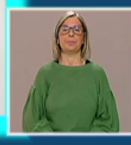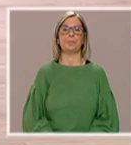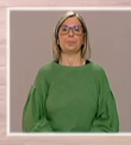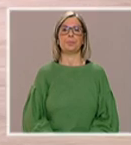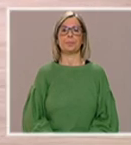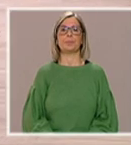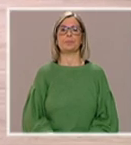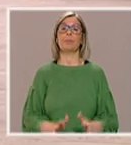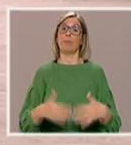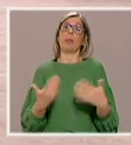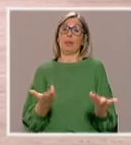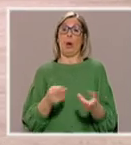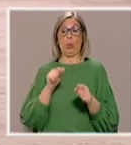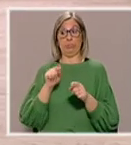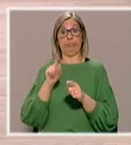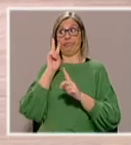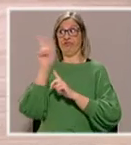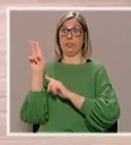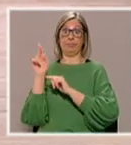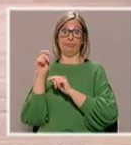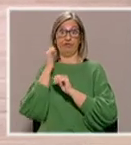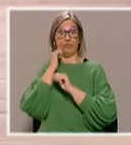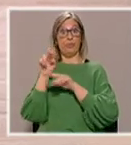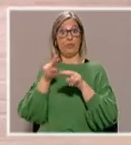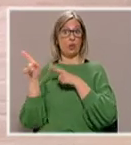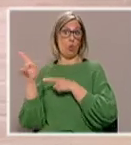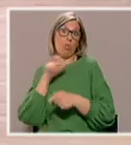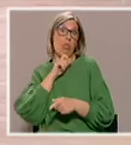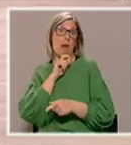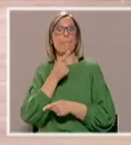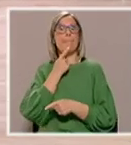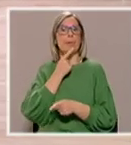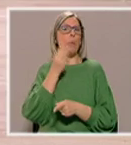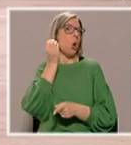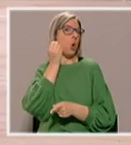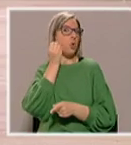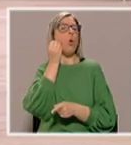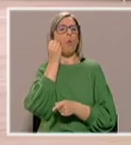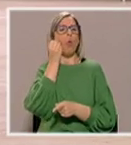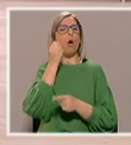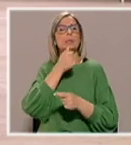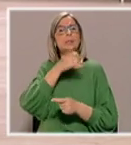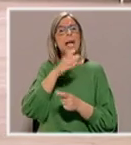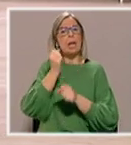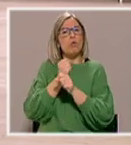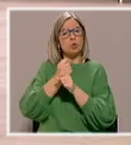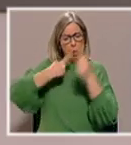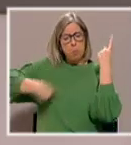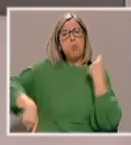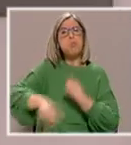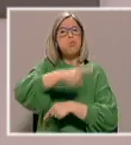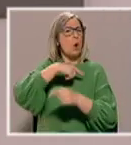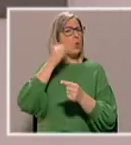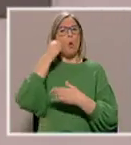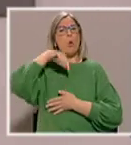Então, com este vídeo já ficaram a conhecer um pouco como funciona a circulação do sangue no nosso organismo. Então vamos começar por perceber